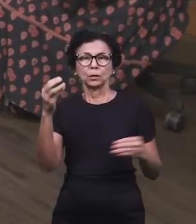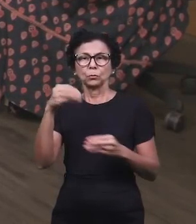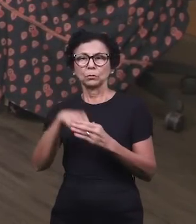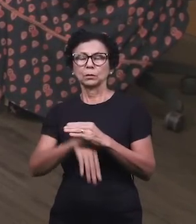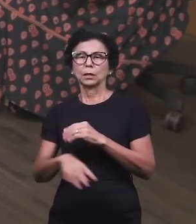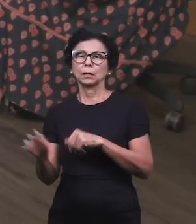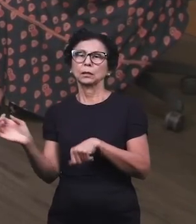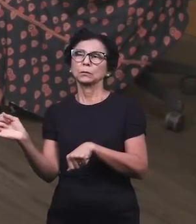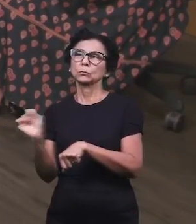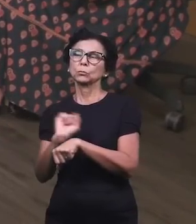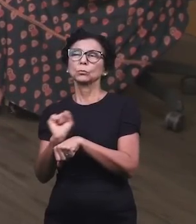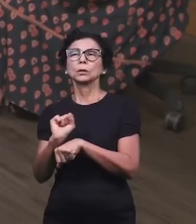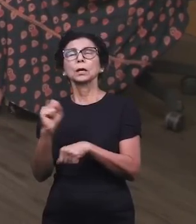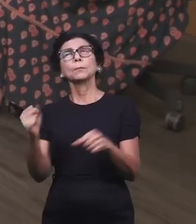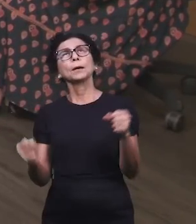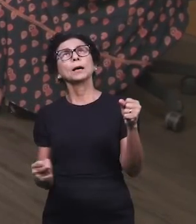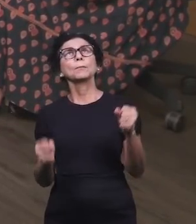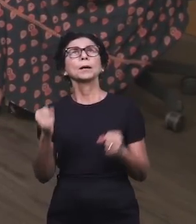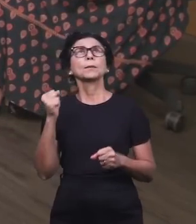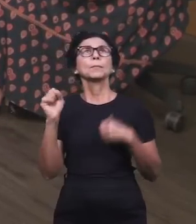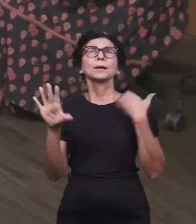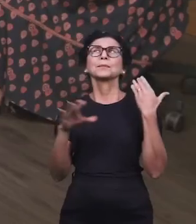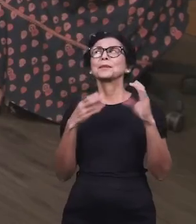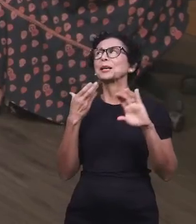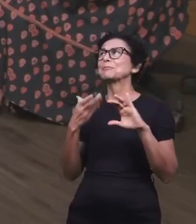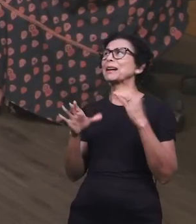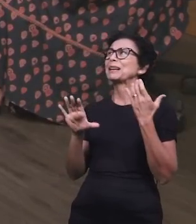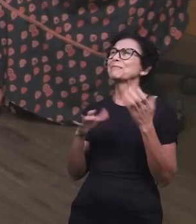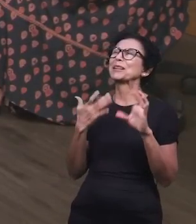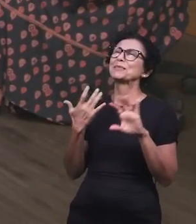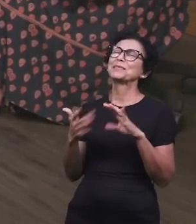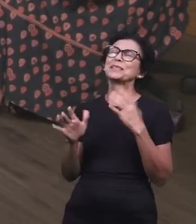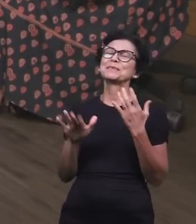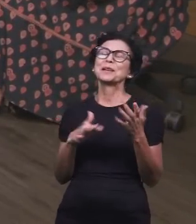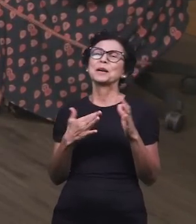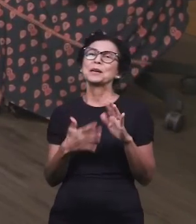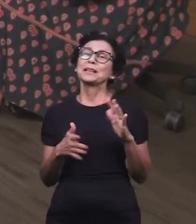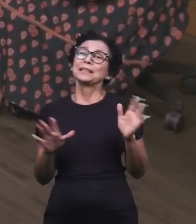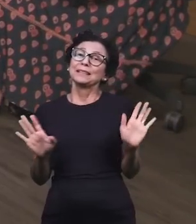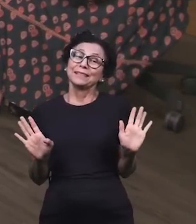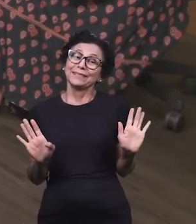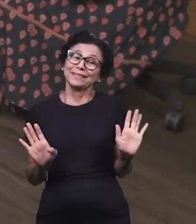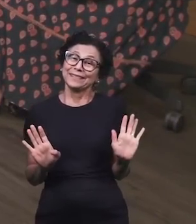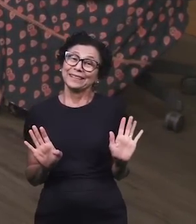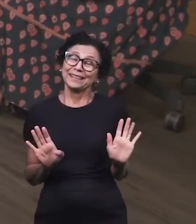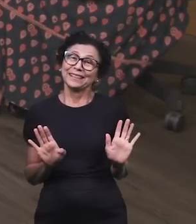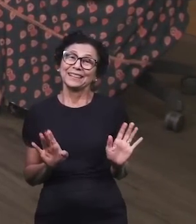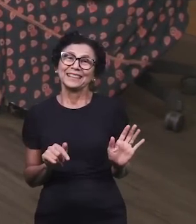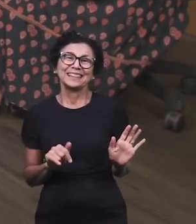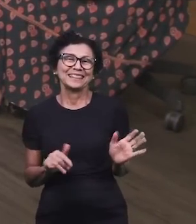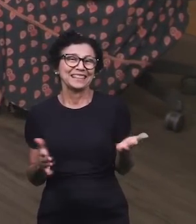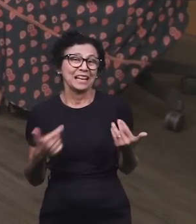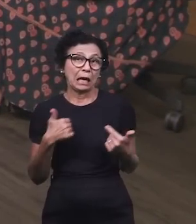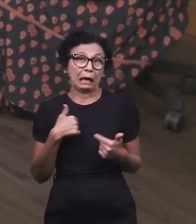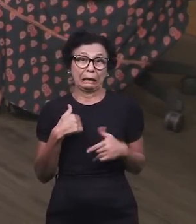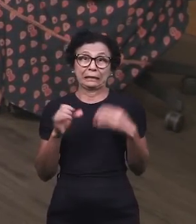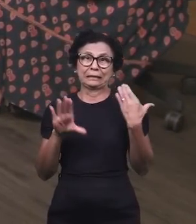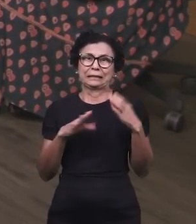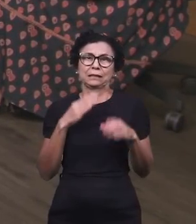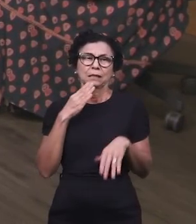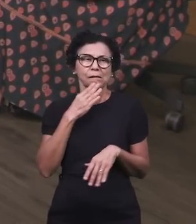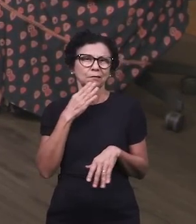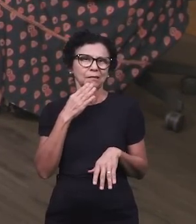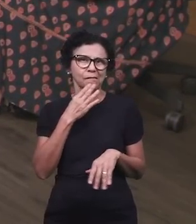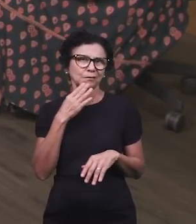vinha sozinho. Olha, pela voz, eu acho que deve cantar bem. A voz dele é boa, né? Eu vinha cantando dentro do carro e, ao